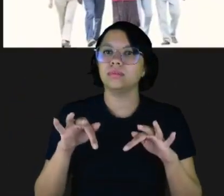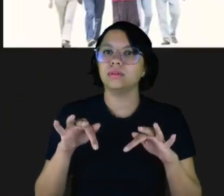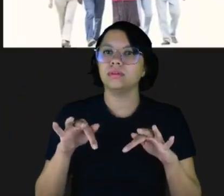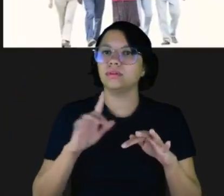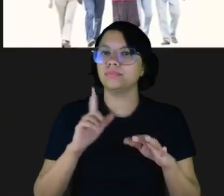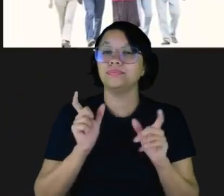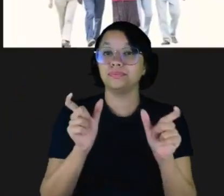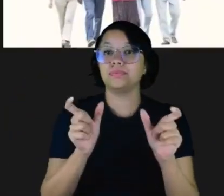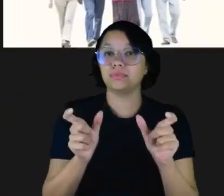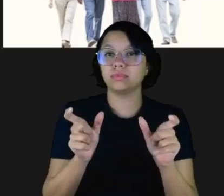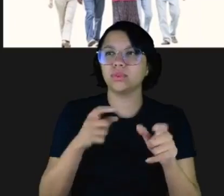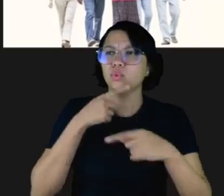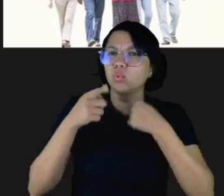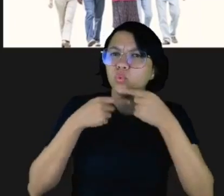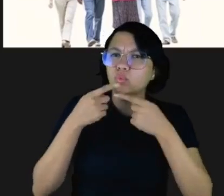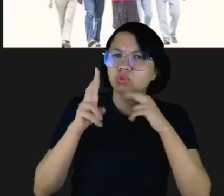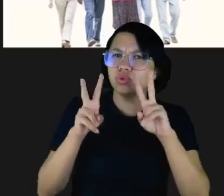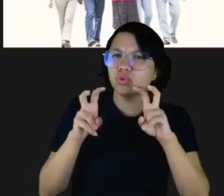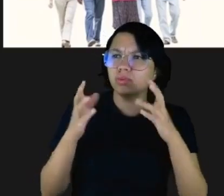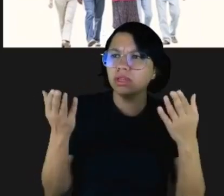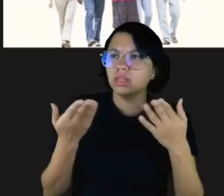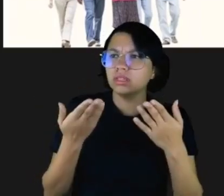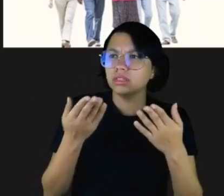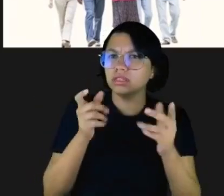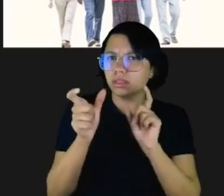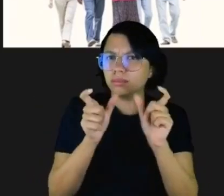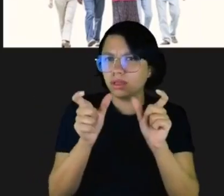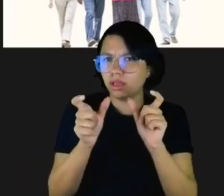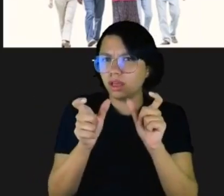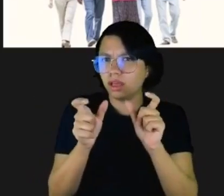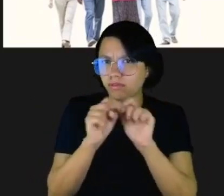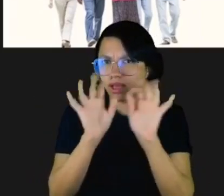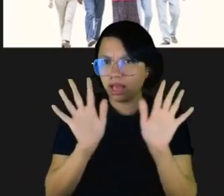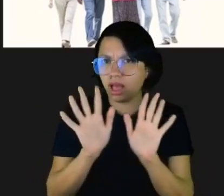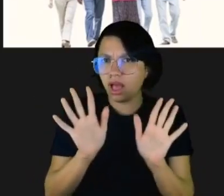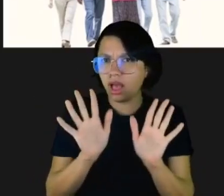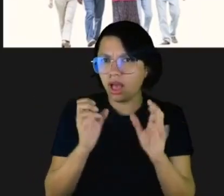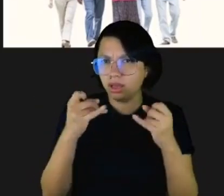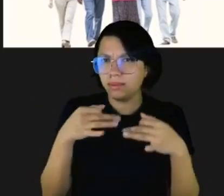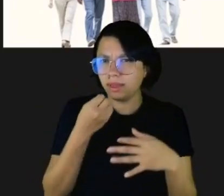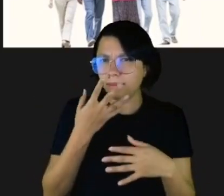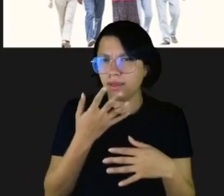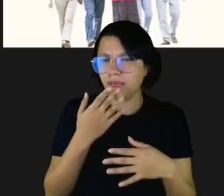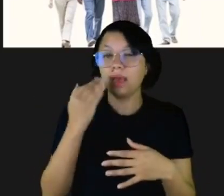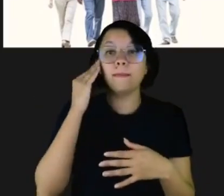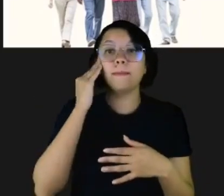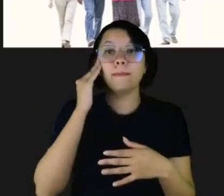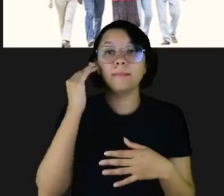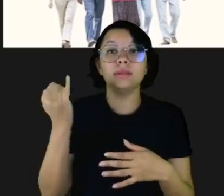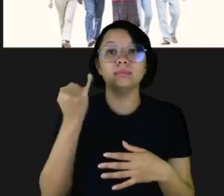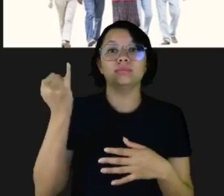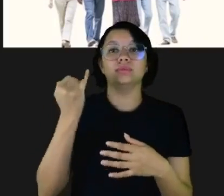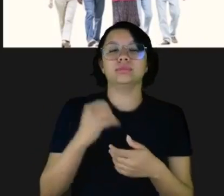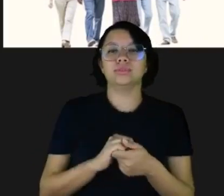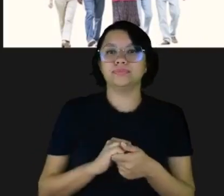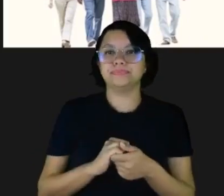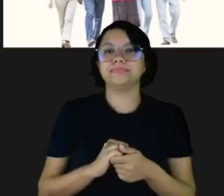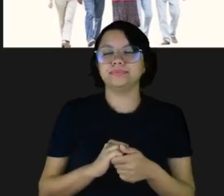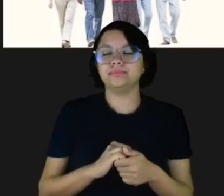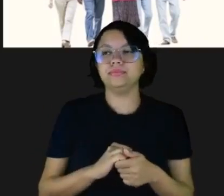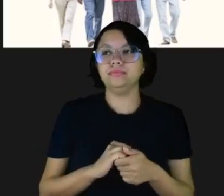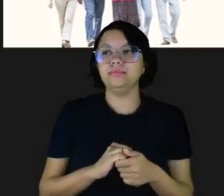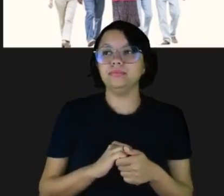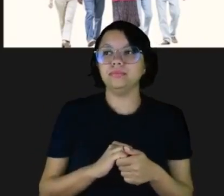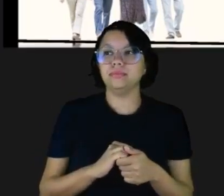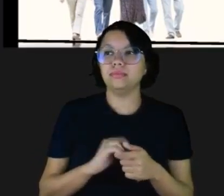terminologia. Alguma dúvida sobre esses termos? Está bem claro? É importante a gente entendê-los para os próximos passos que